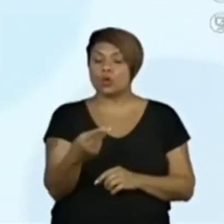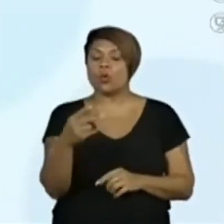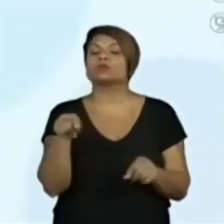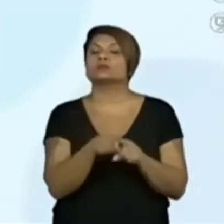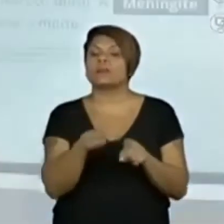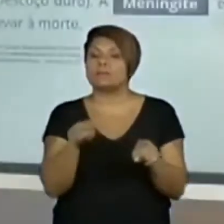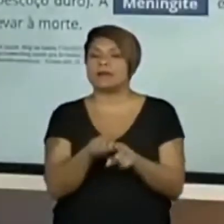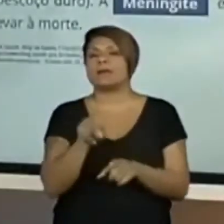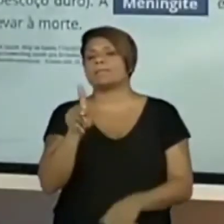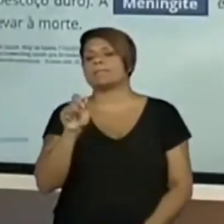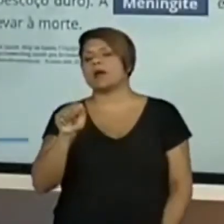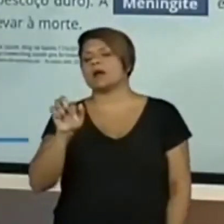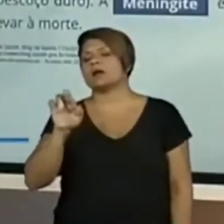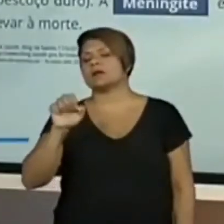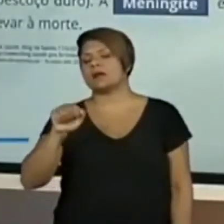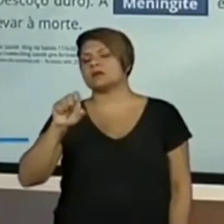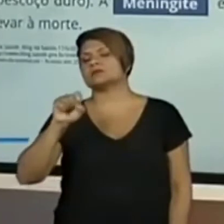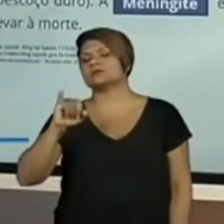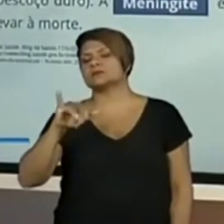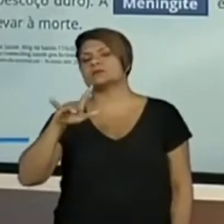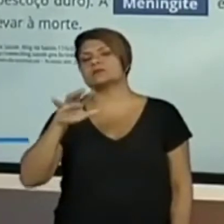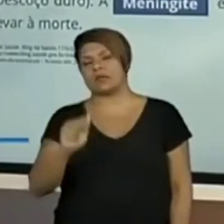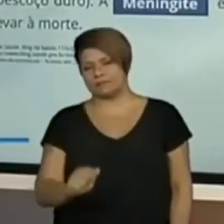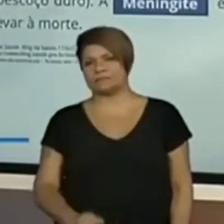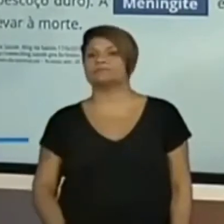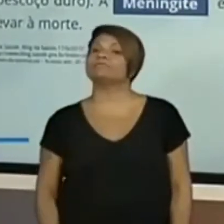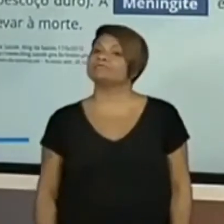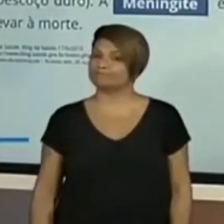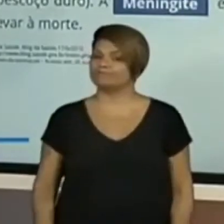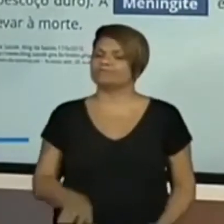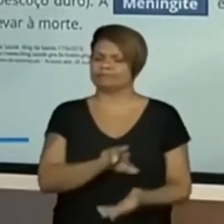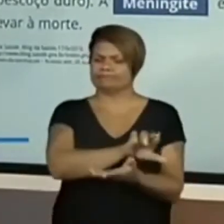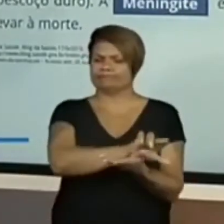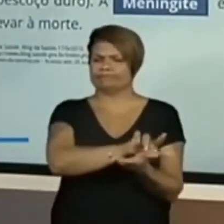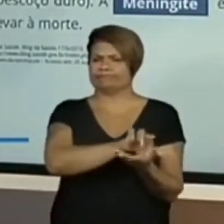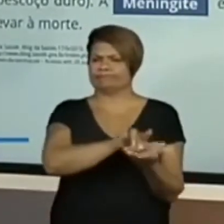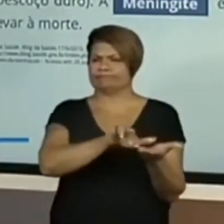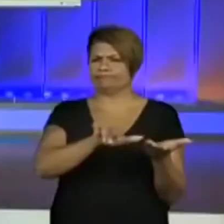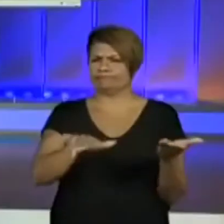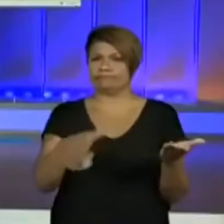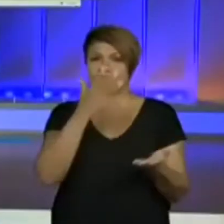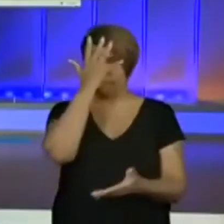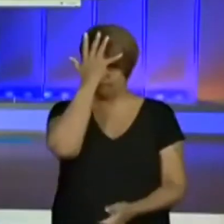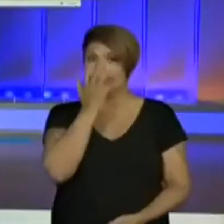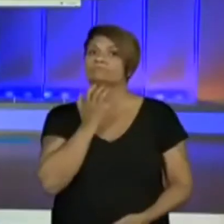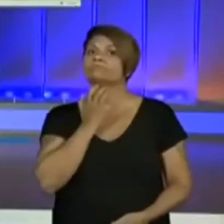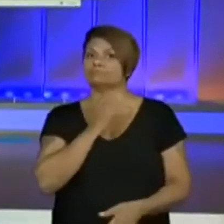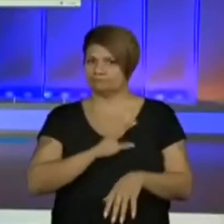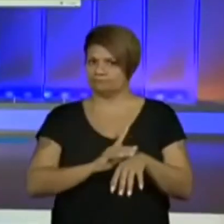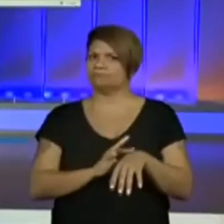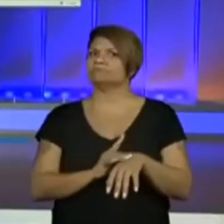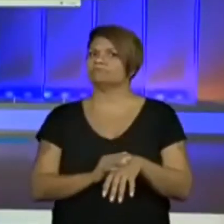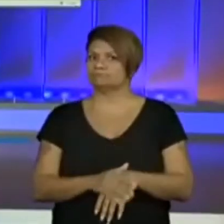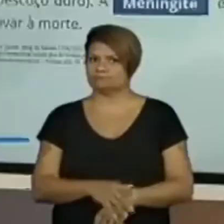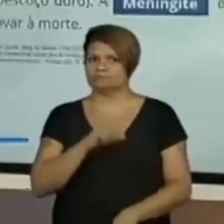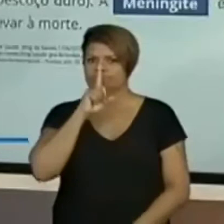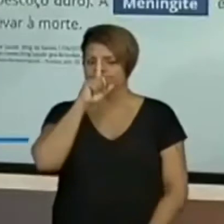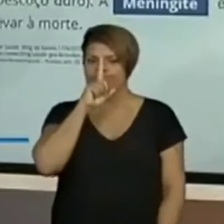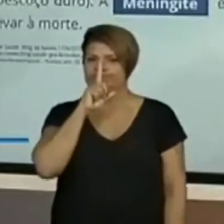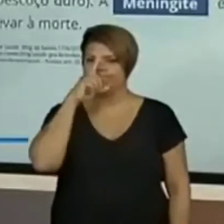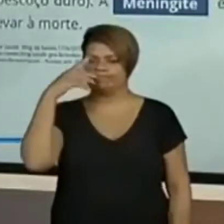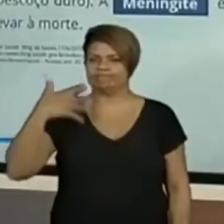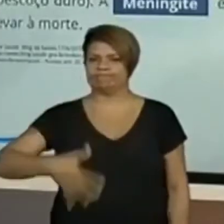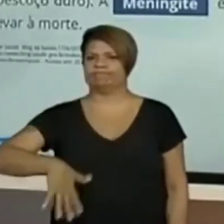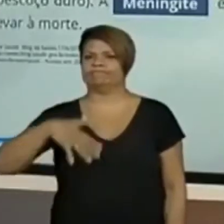parasitas. Então tem uma série de causas. Uma doença bem grave, como os professores apontaram, né? Como as